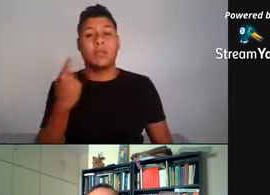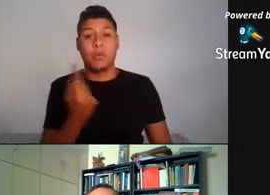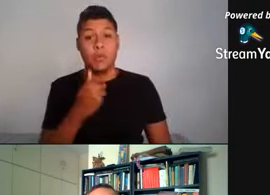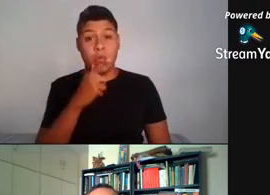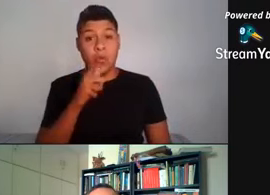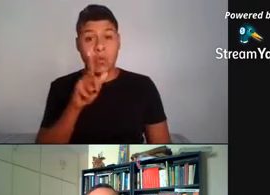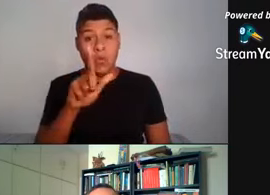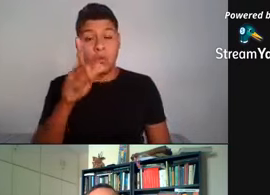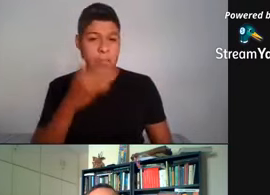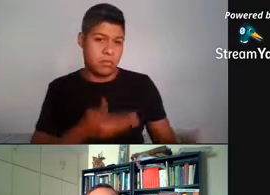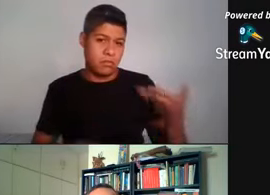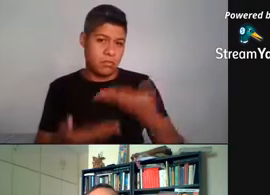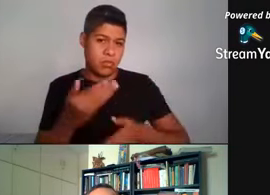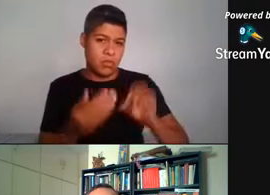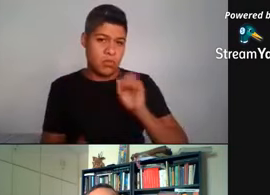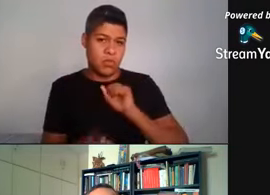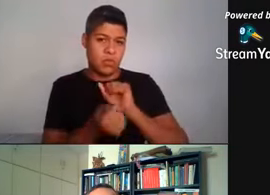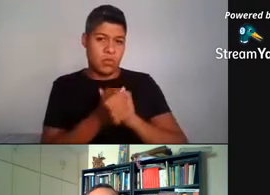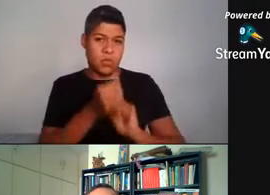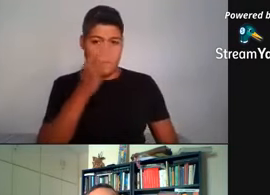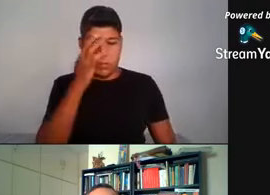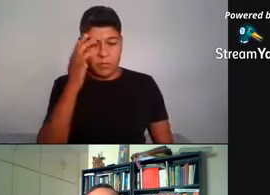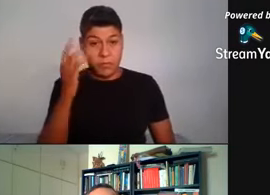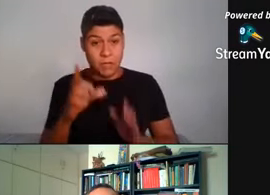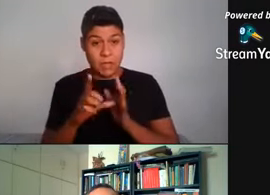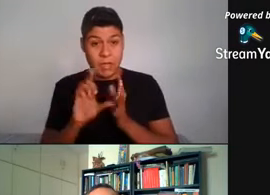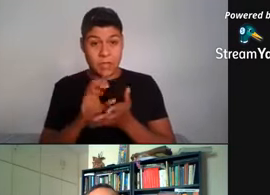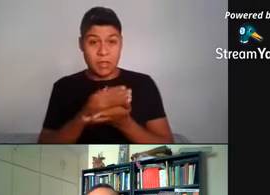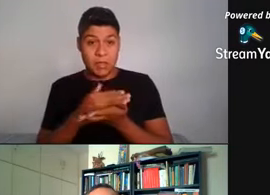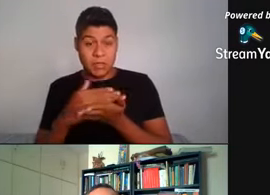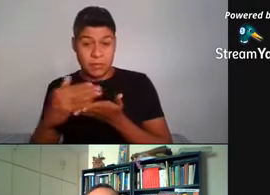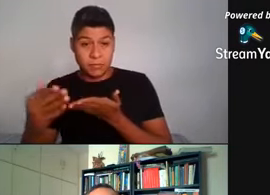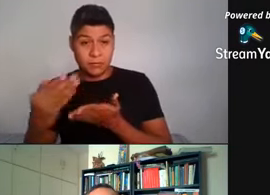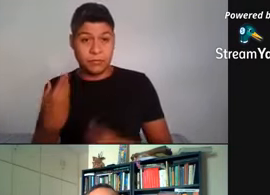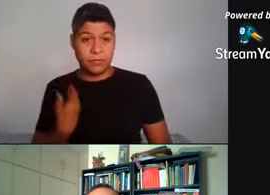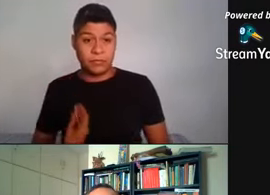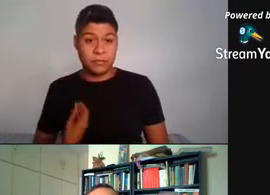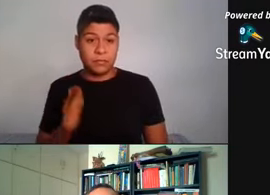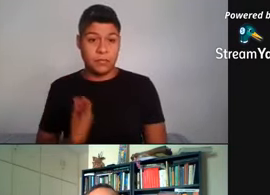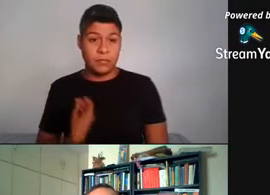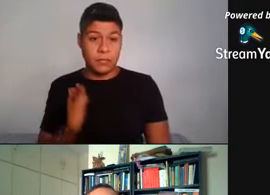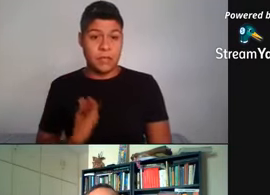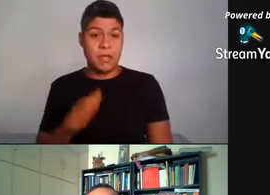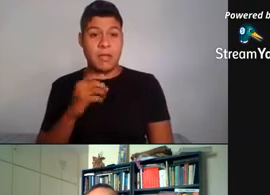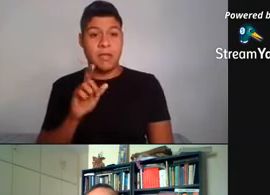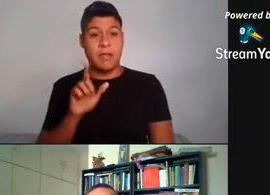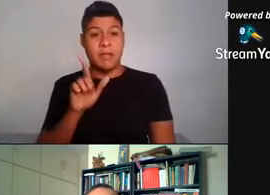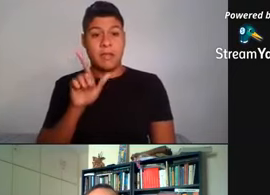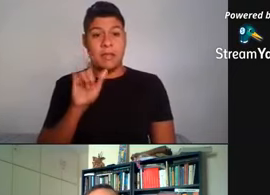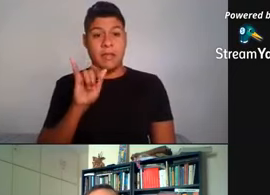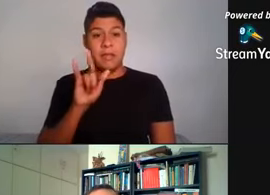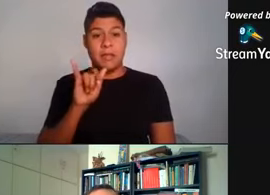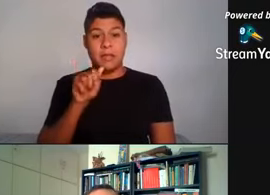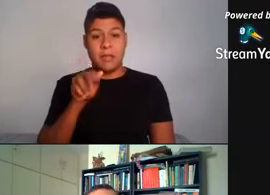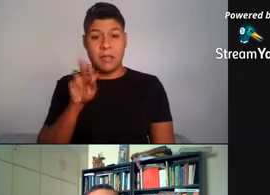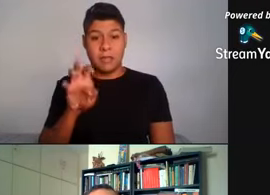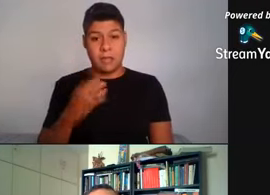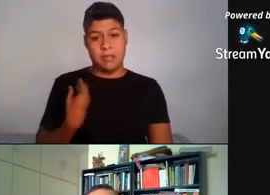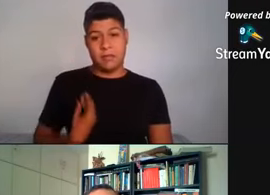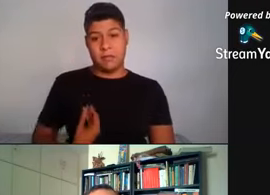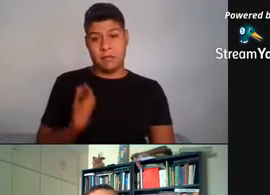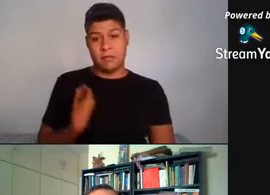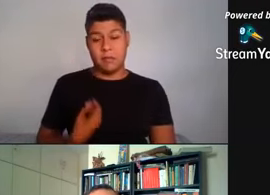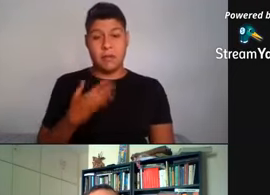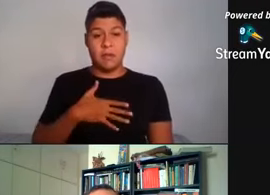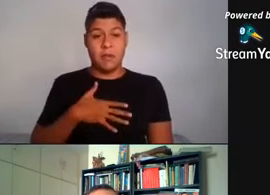das pessoas. E antes de começar, só queria dizer que a Liliane Souza está aqui com a gente também, é a nossa querida, né,